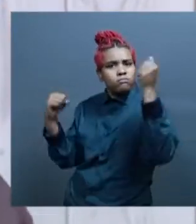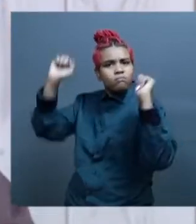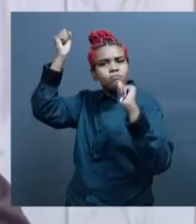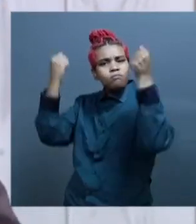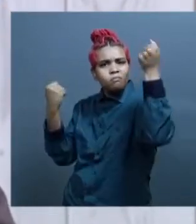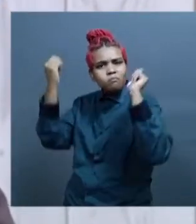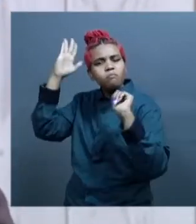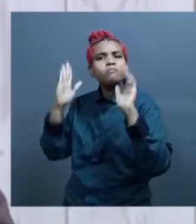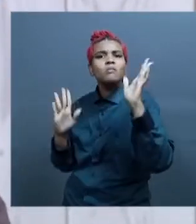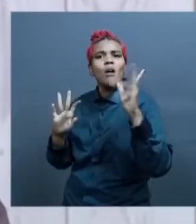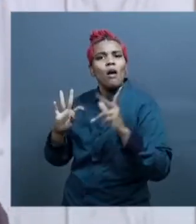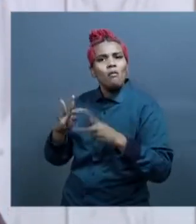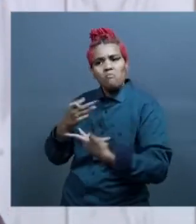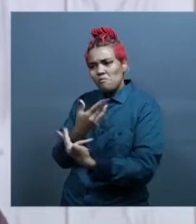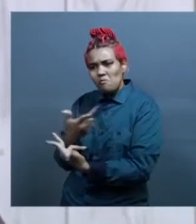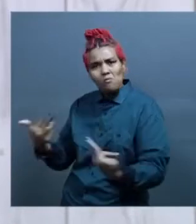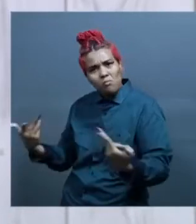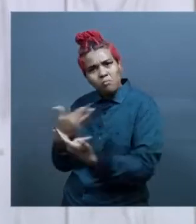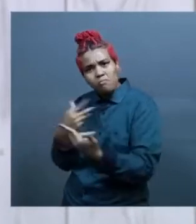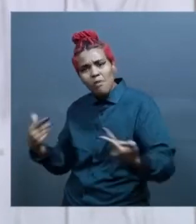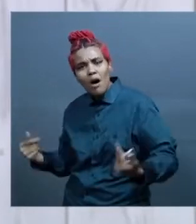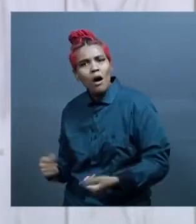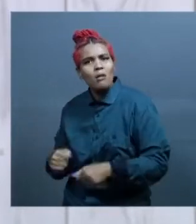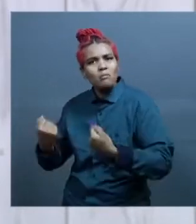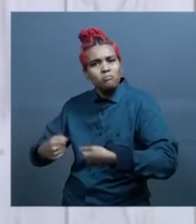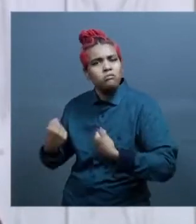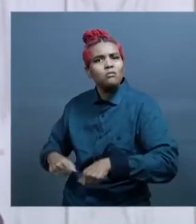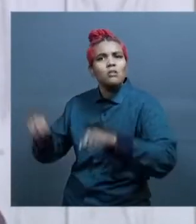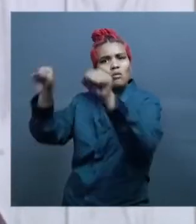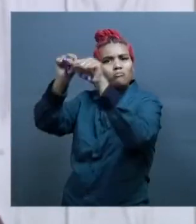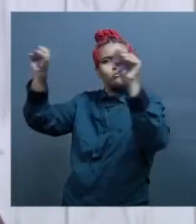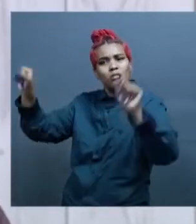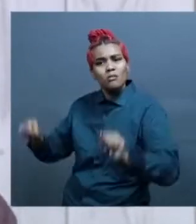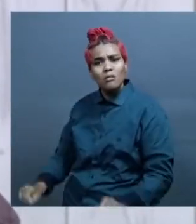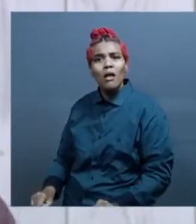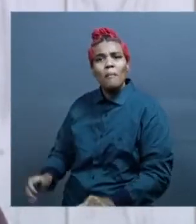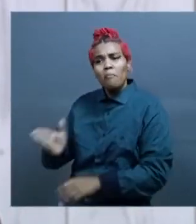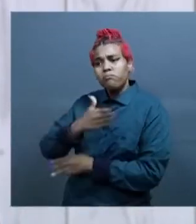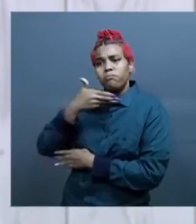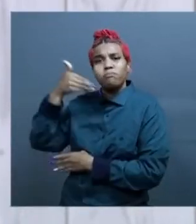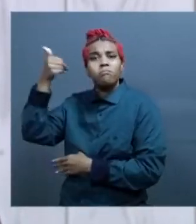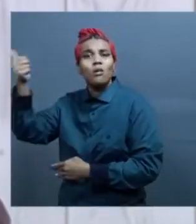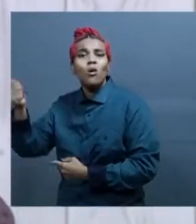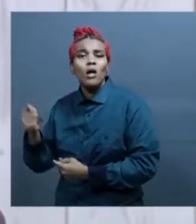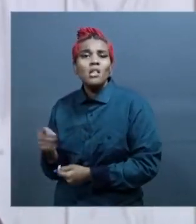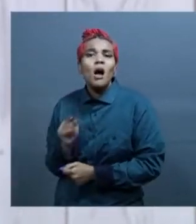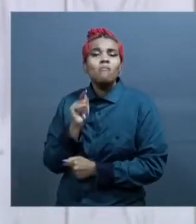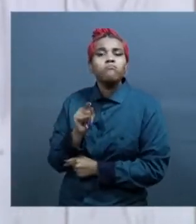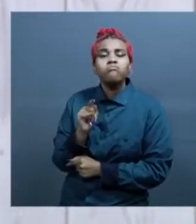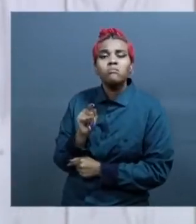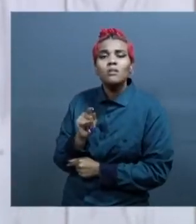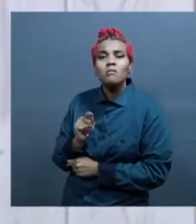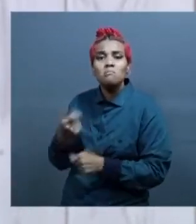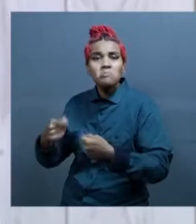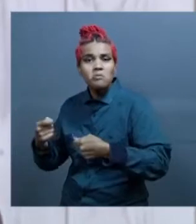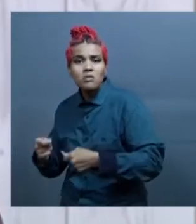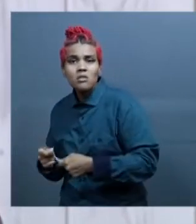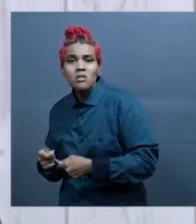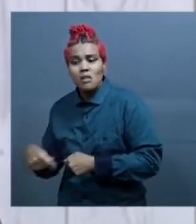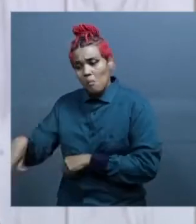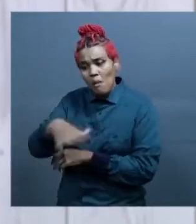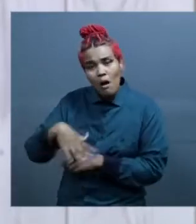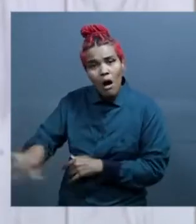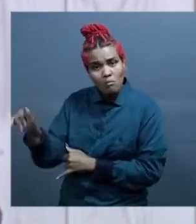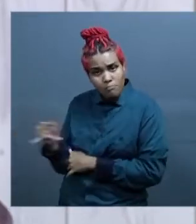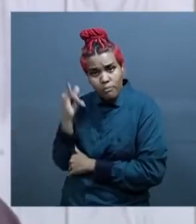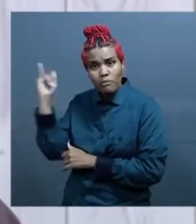desenvolver sistemas que leve a um equilíbrio melhor dessa relação de produção que nós precisamos que é um setor muito importante para a nossa economia